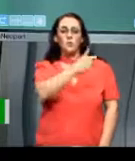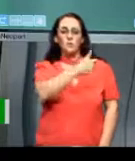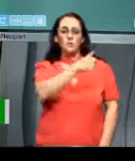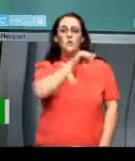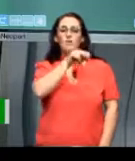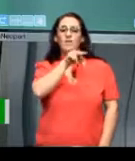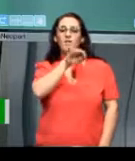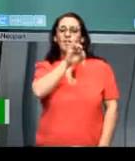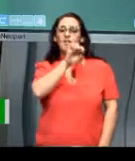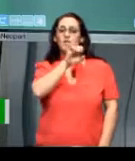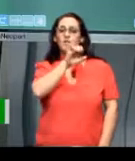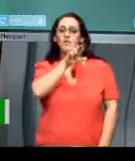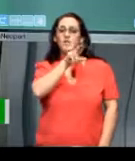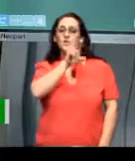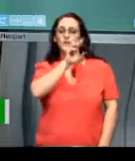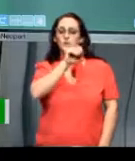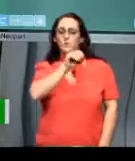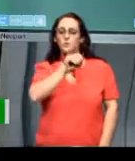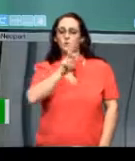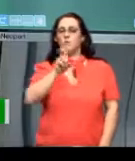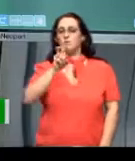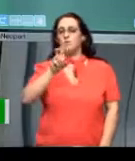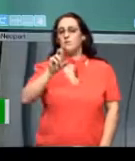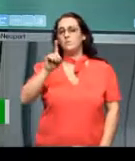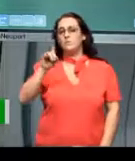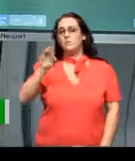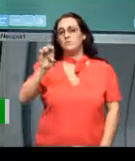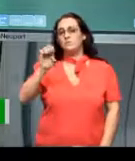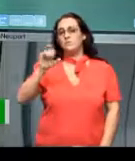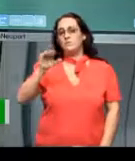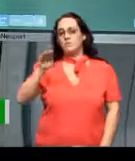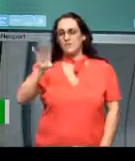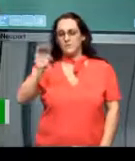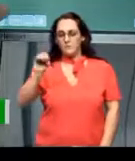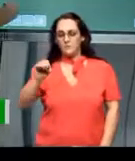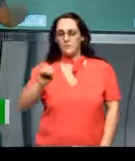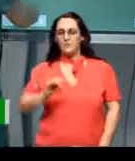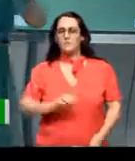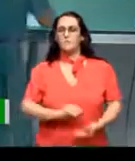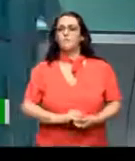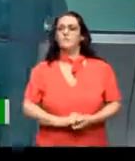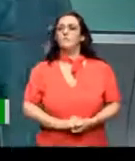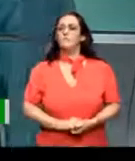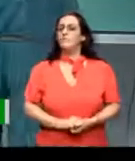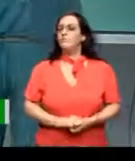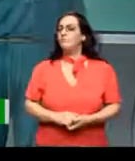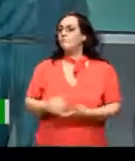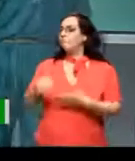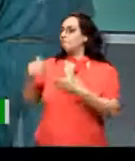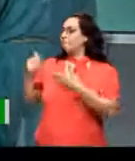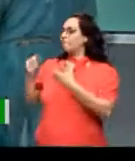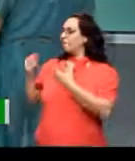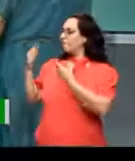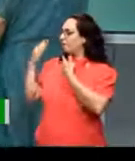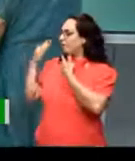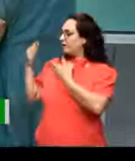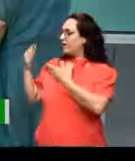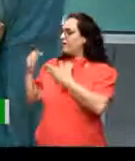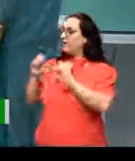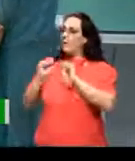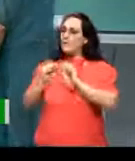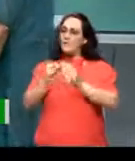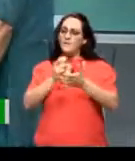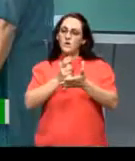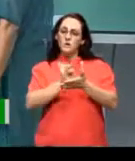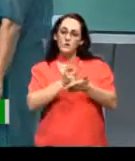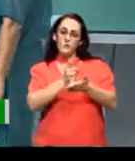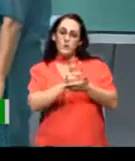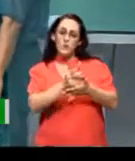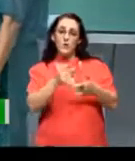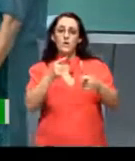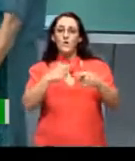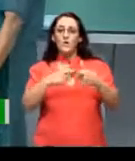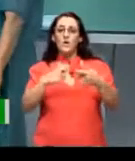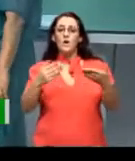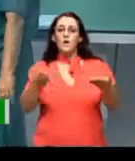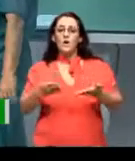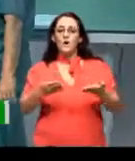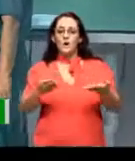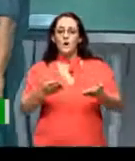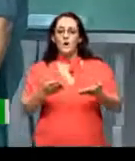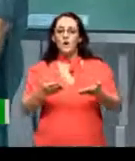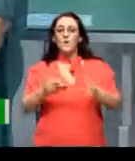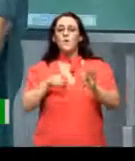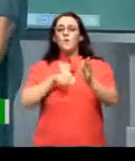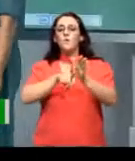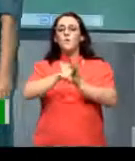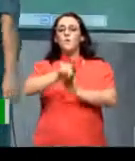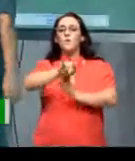pela pergunta. Ótimo, professora. E pode continuar aí, porque nós temos agora a pergunta do